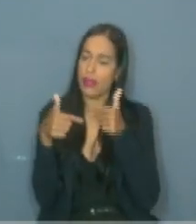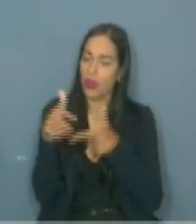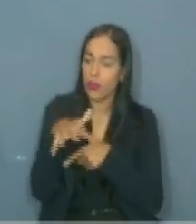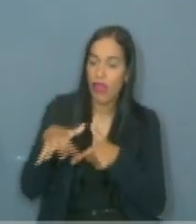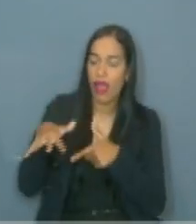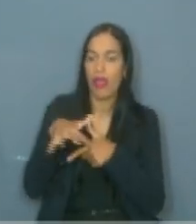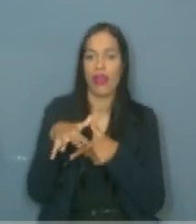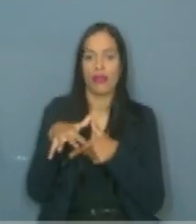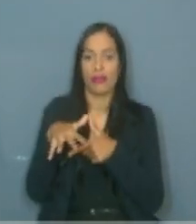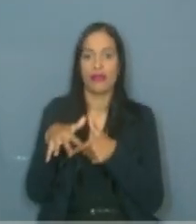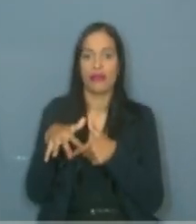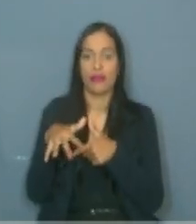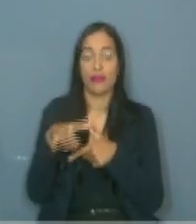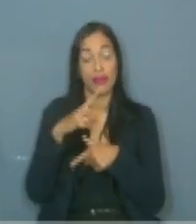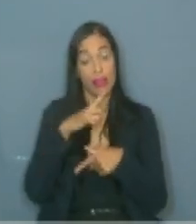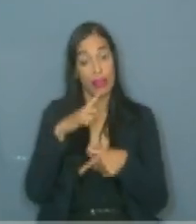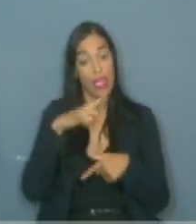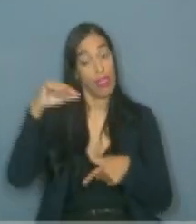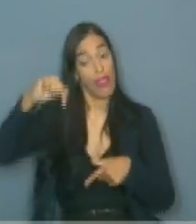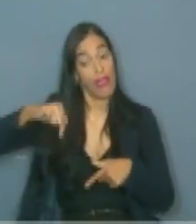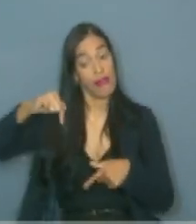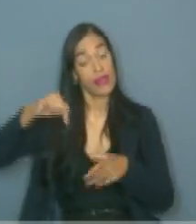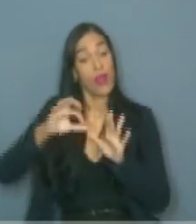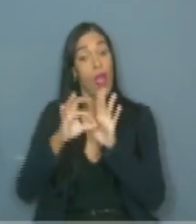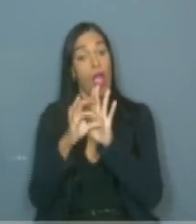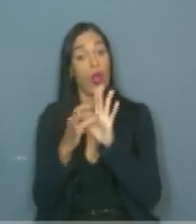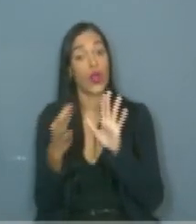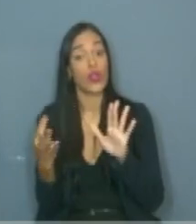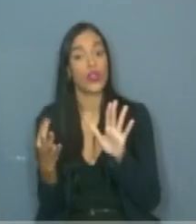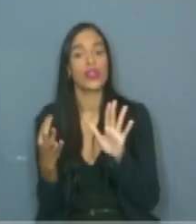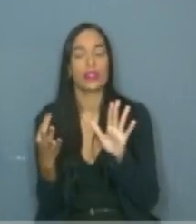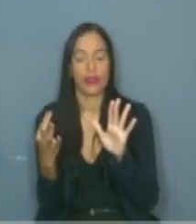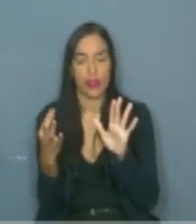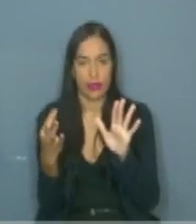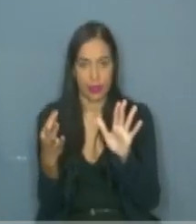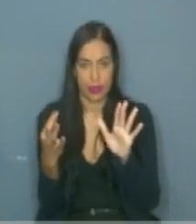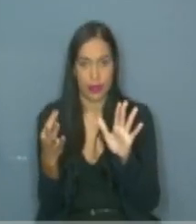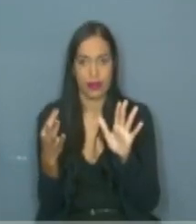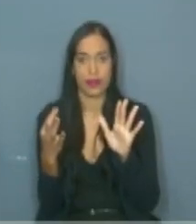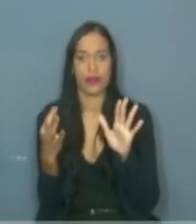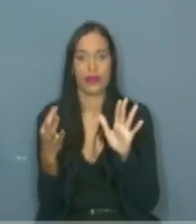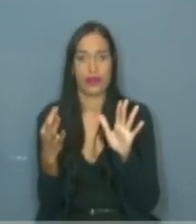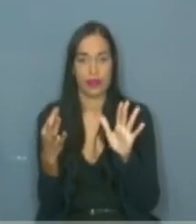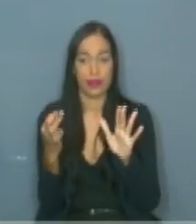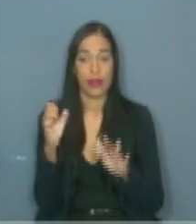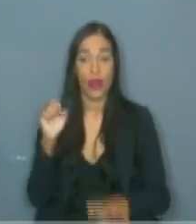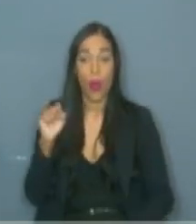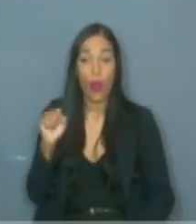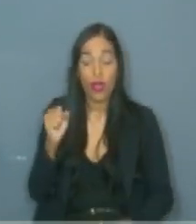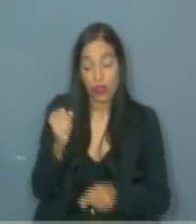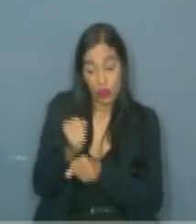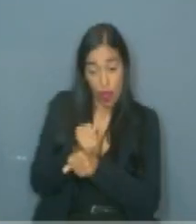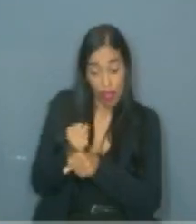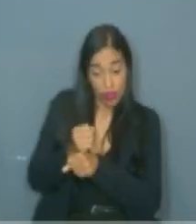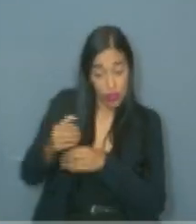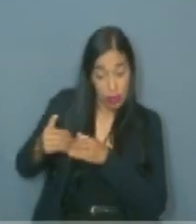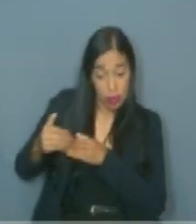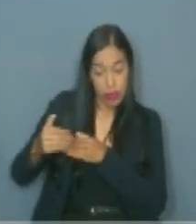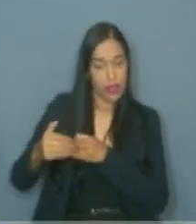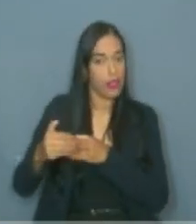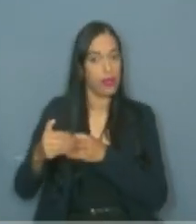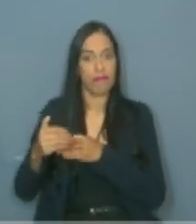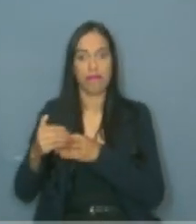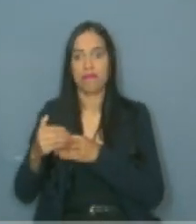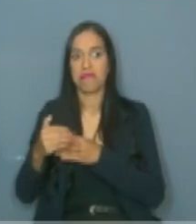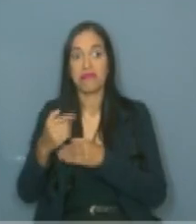recurso. Ela tem desta casa uma autorização para fazê-lo. E como ao longo de 8 anos eu não vi